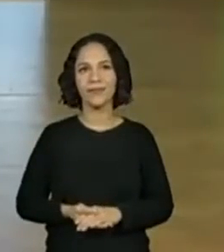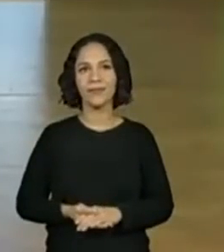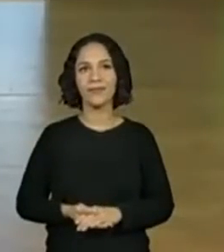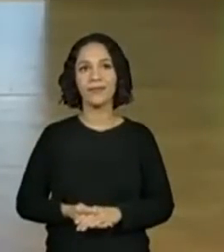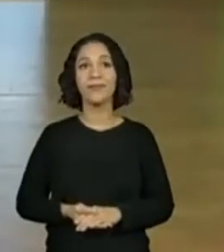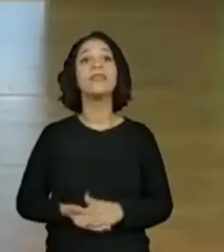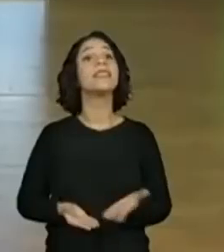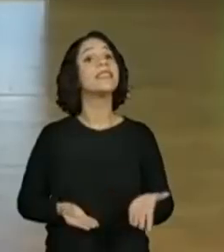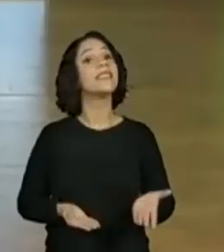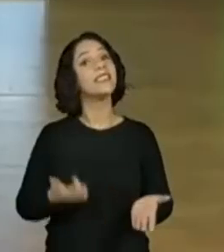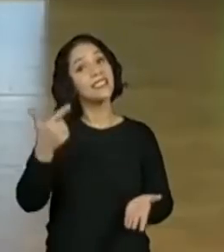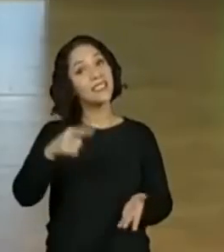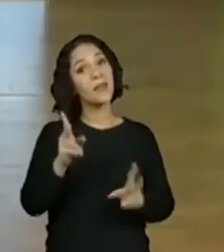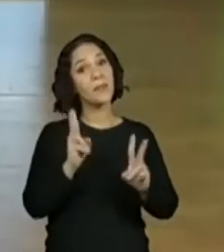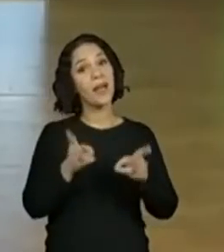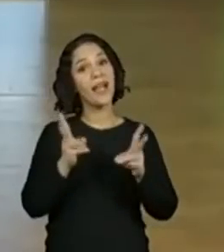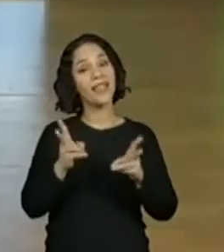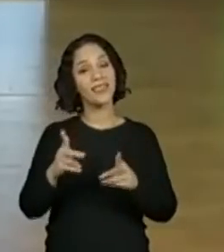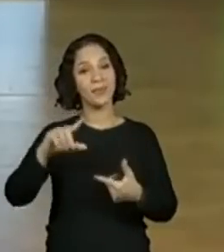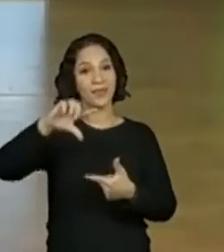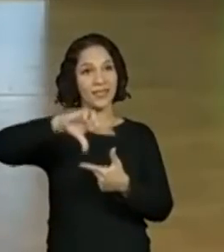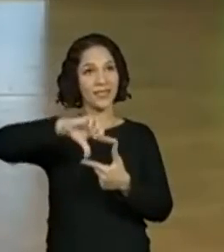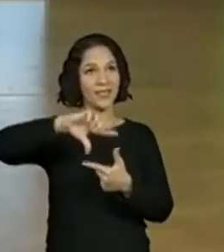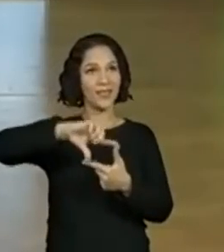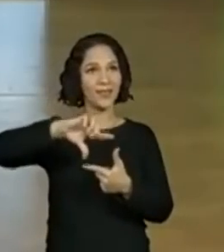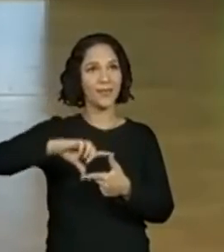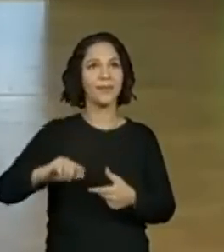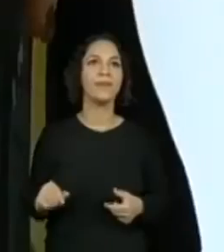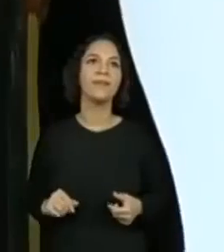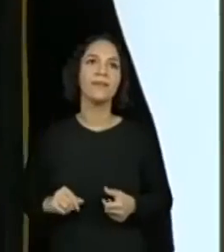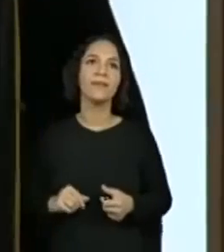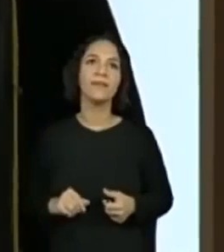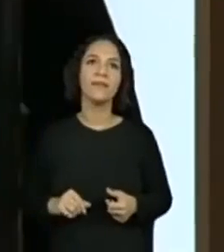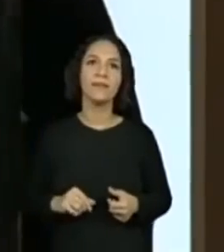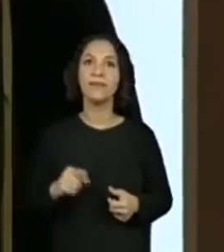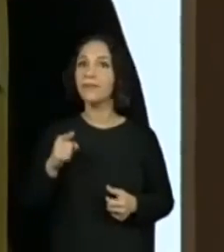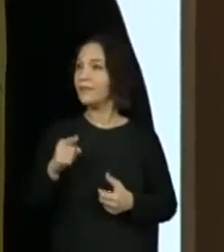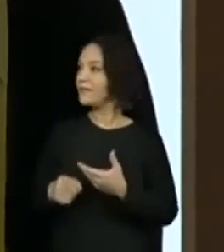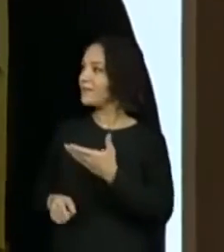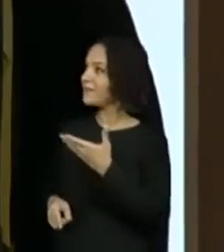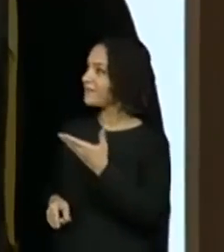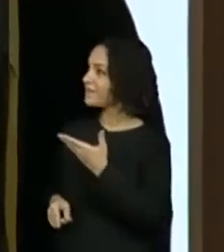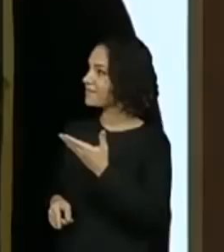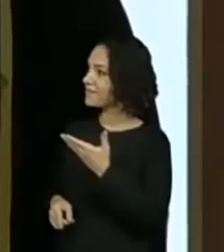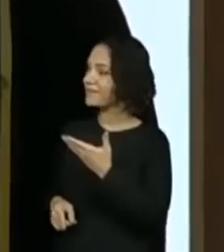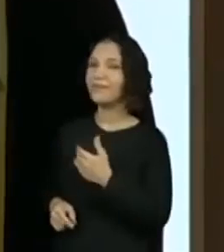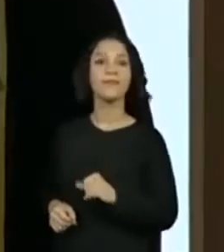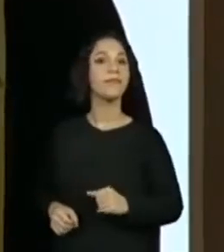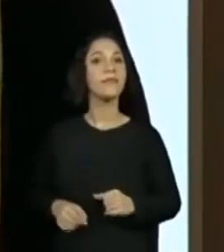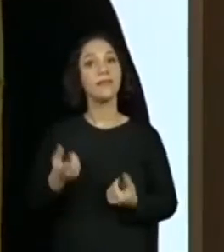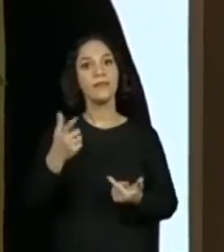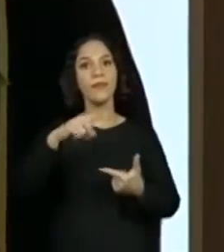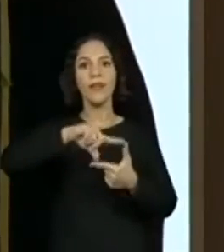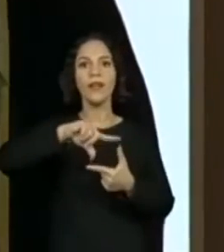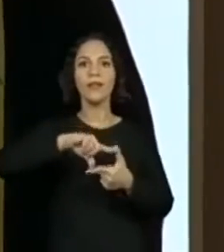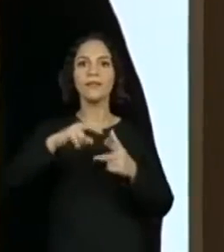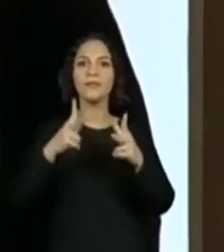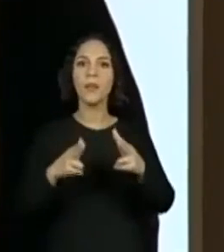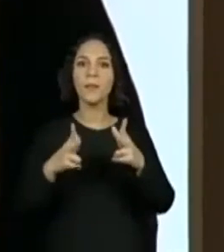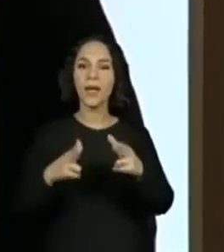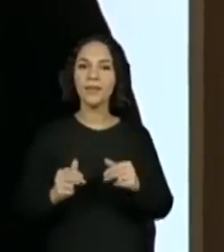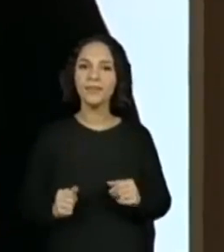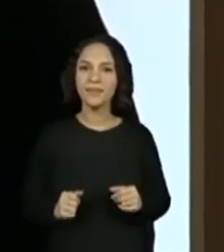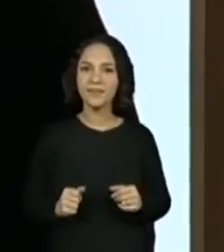Vamos lá. Ixi, o mesmo? O mesmo. Ah lá. O mesmo. O que, que a Pro retirou?